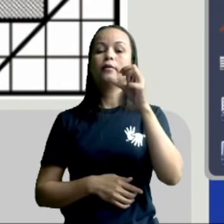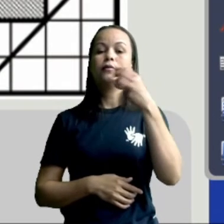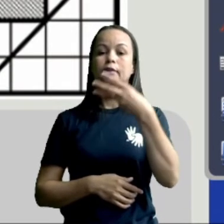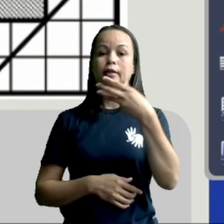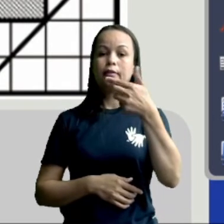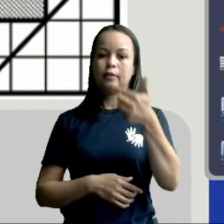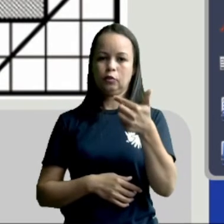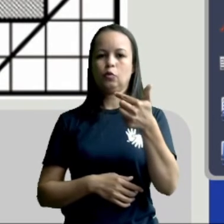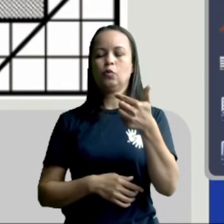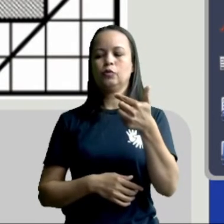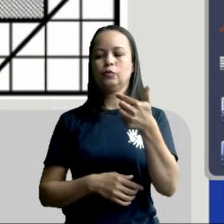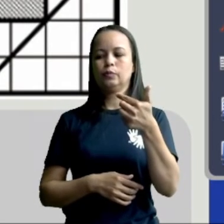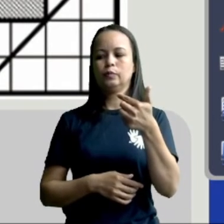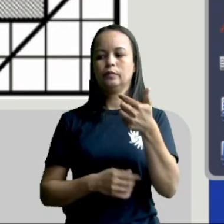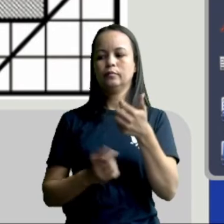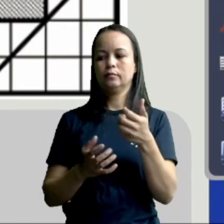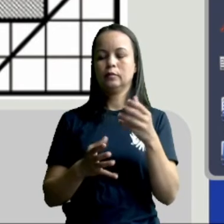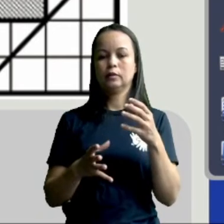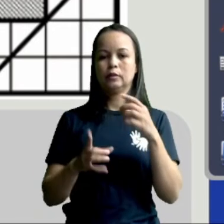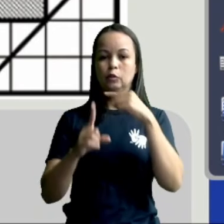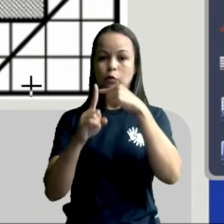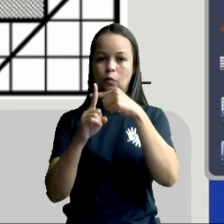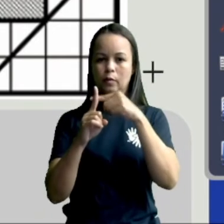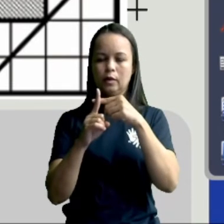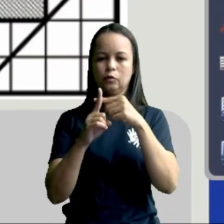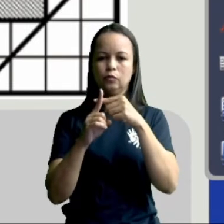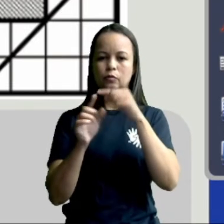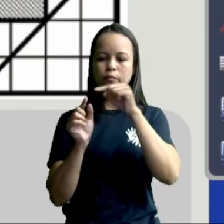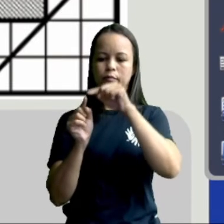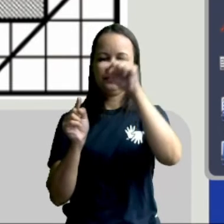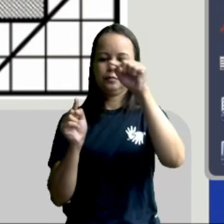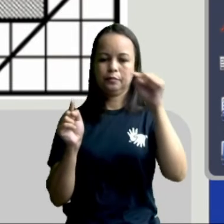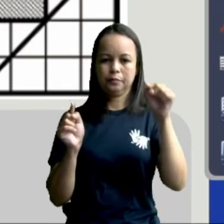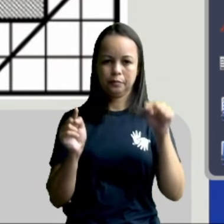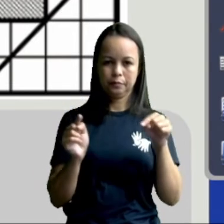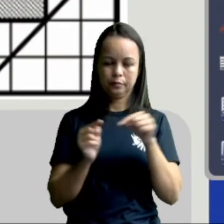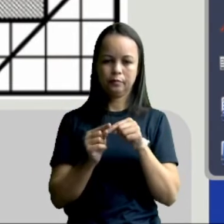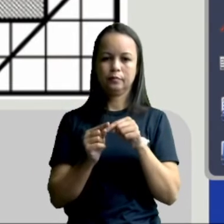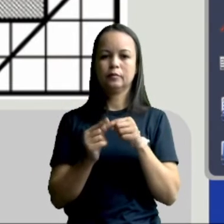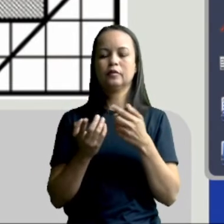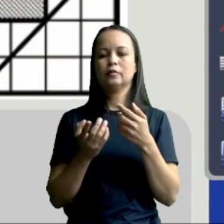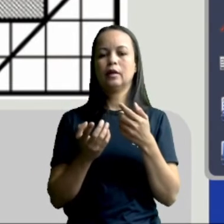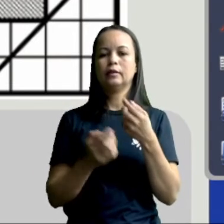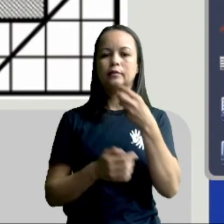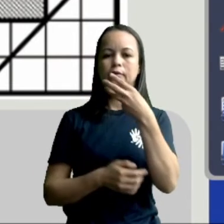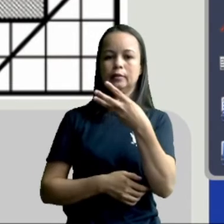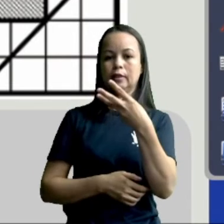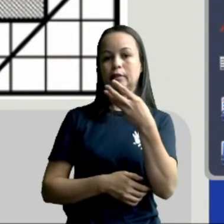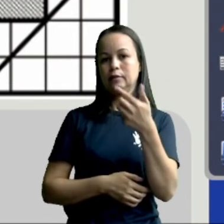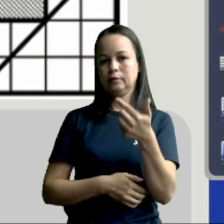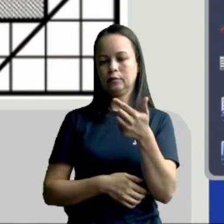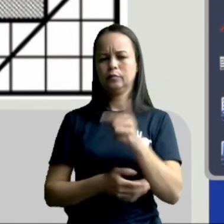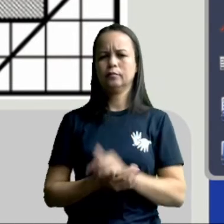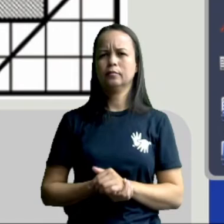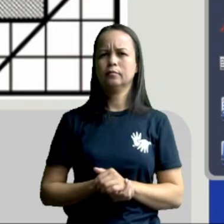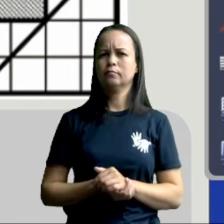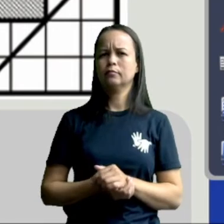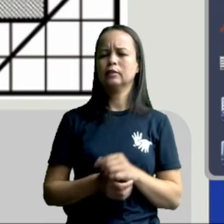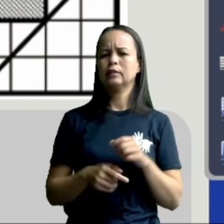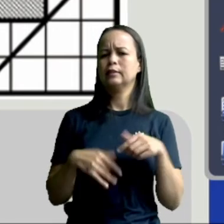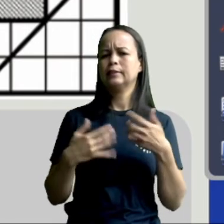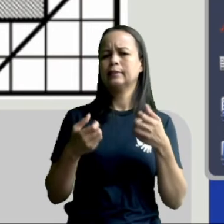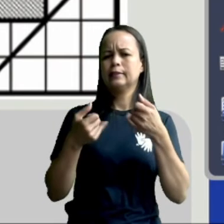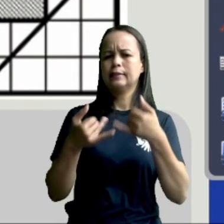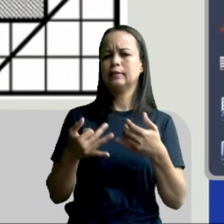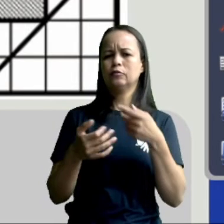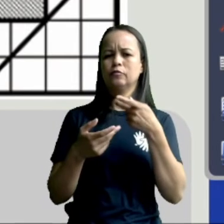centímetros de perímetro, ou seja, somando os 4 lados do maior vale 32. Mesmo se ele não tivesse